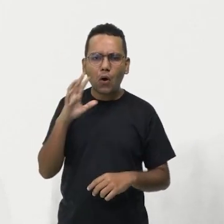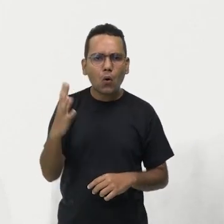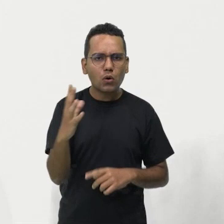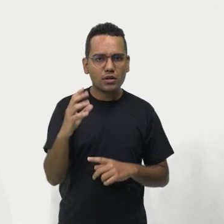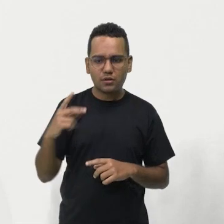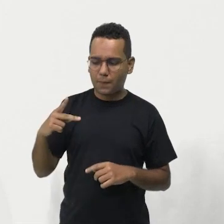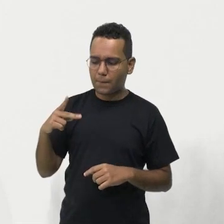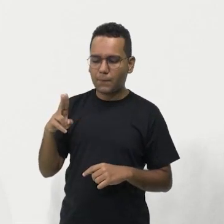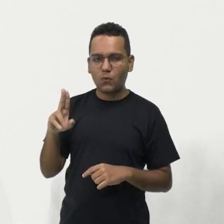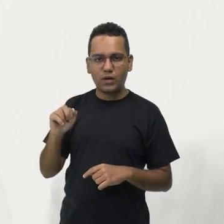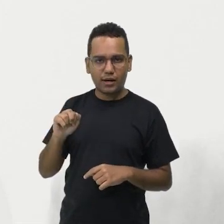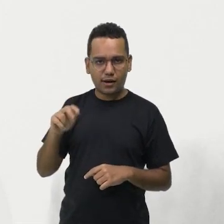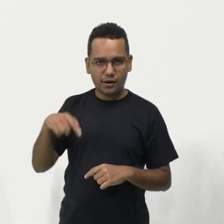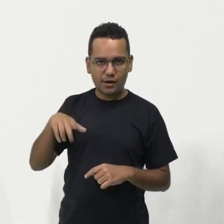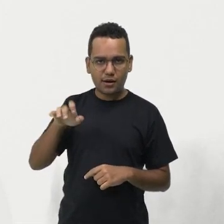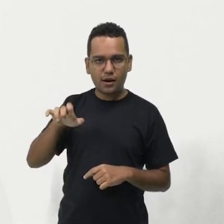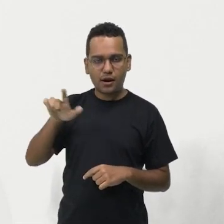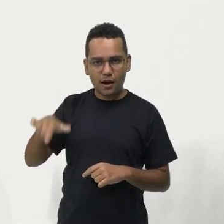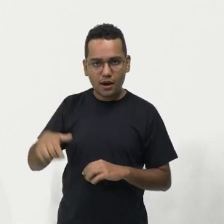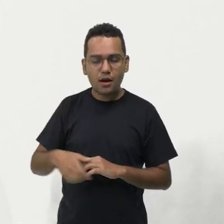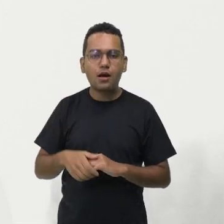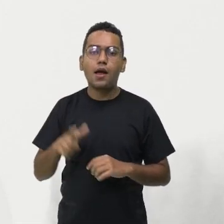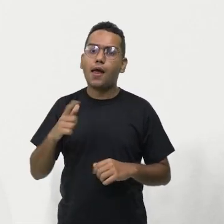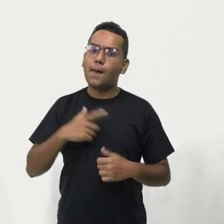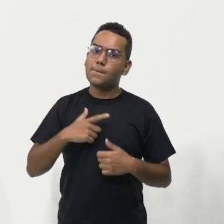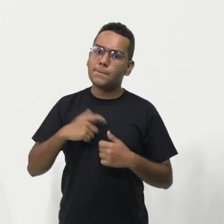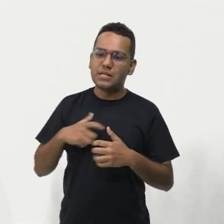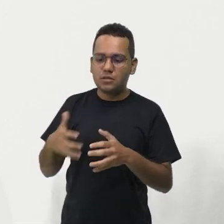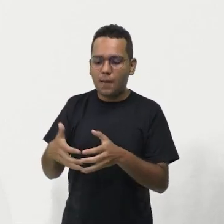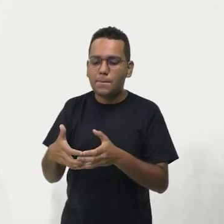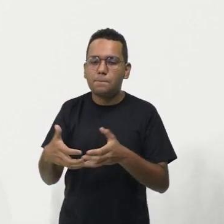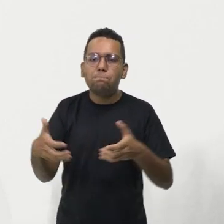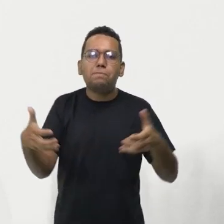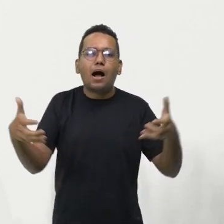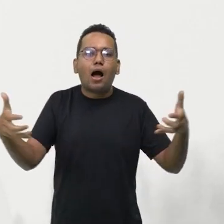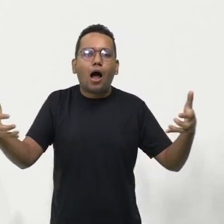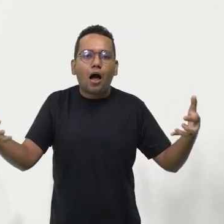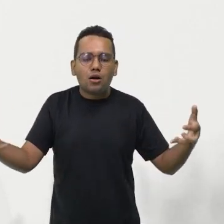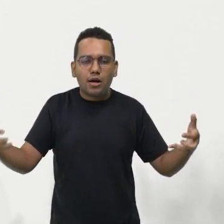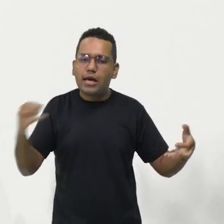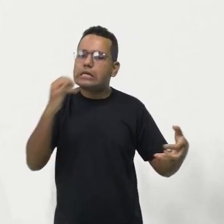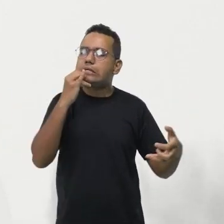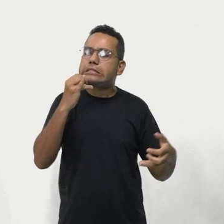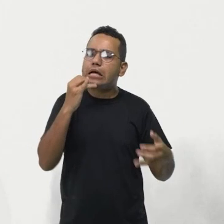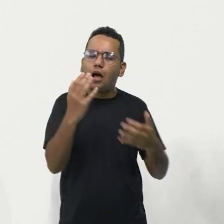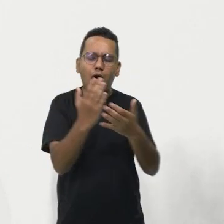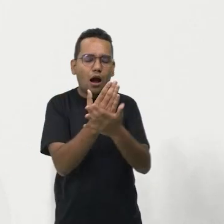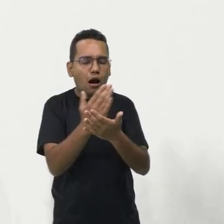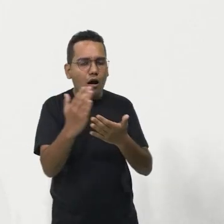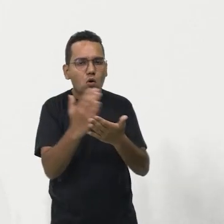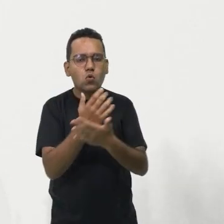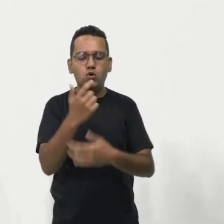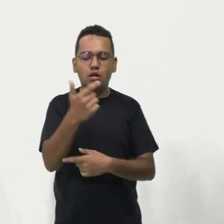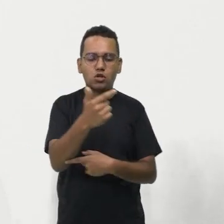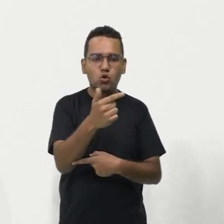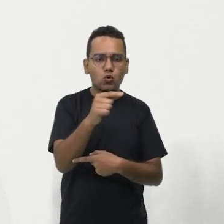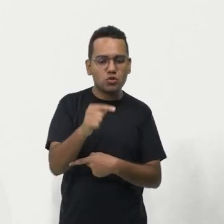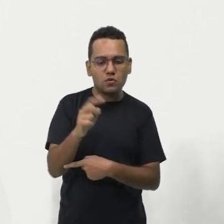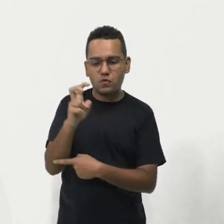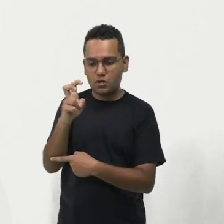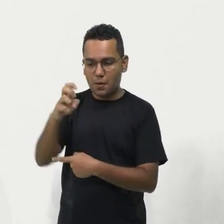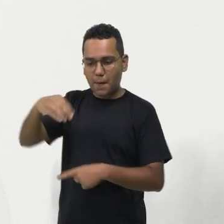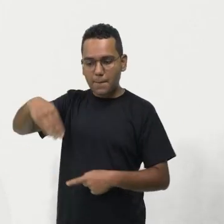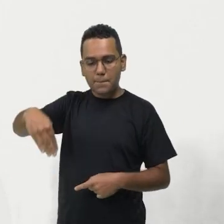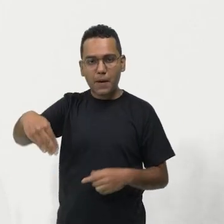poraqué precisa de grande comprimento. Alguns podem chegar a 2,5 metros